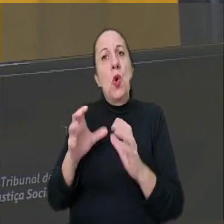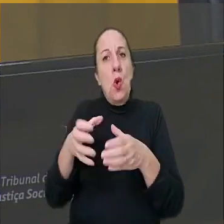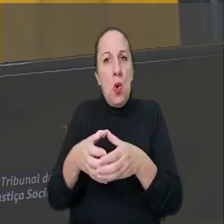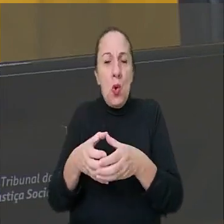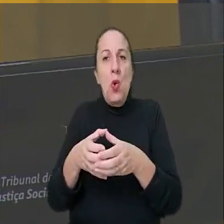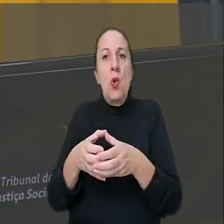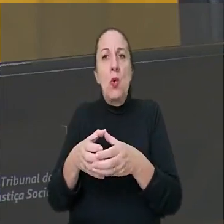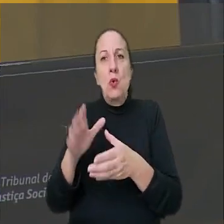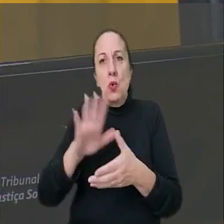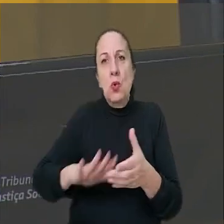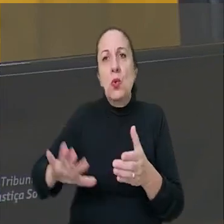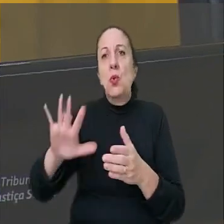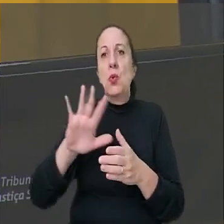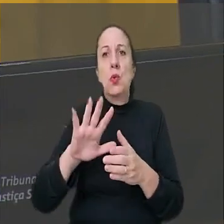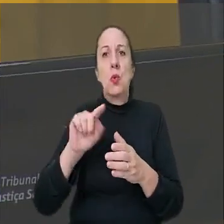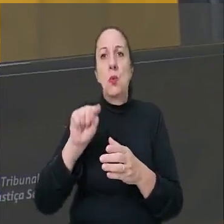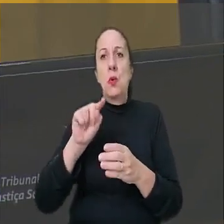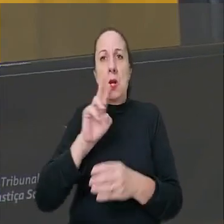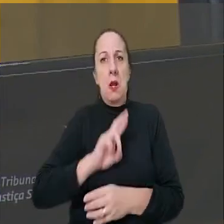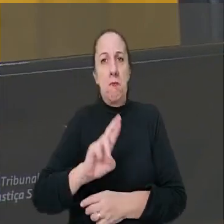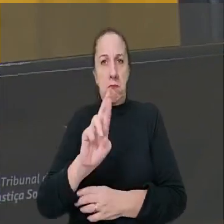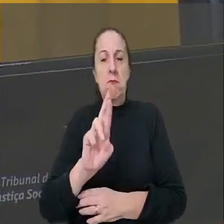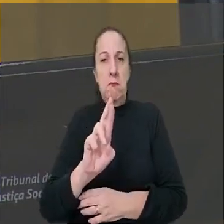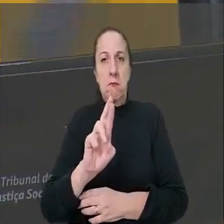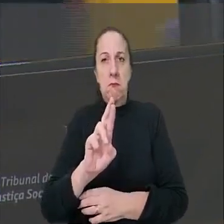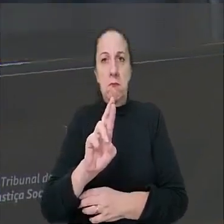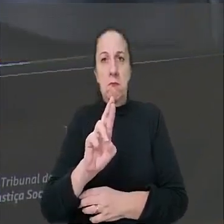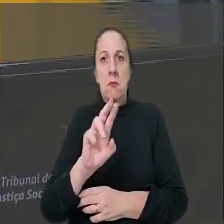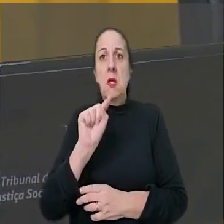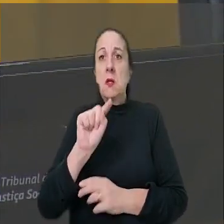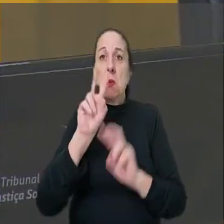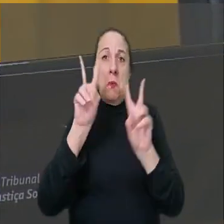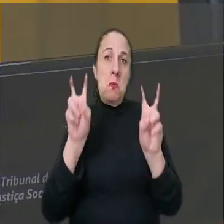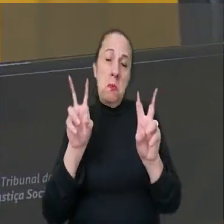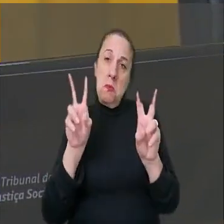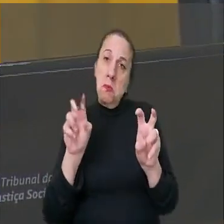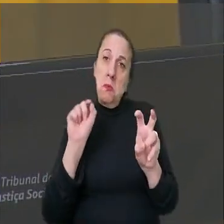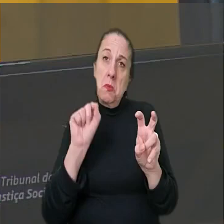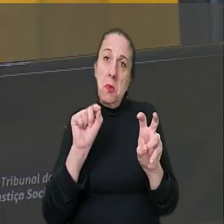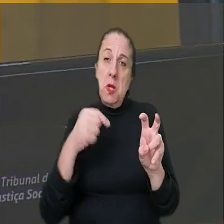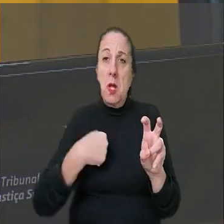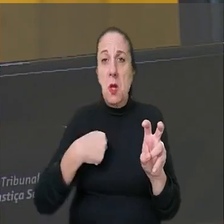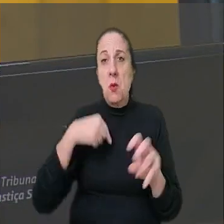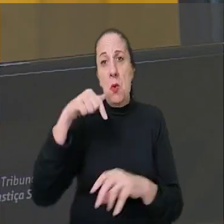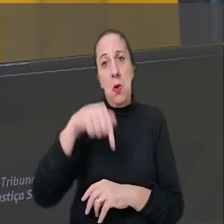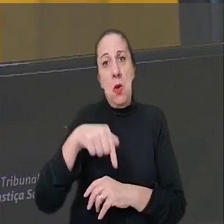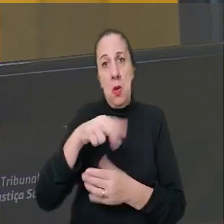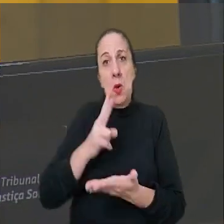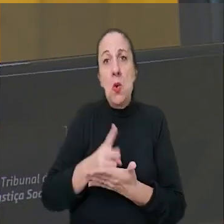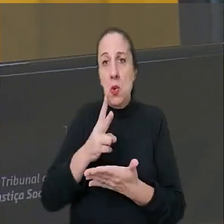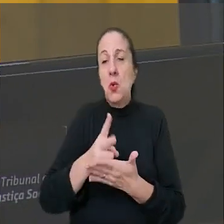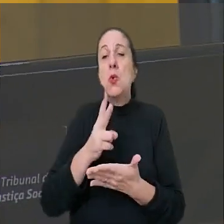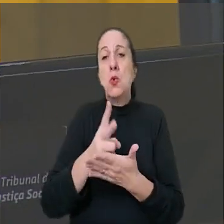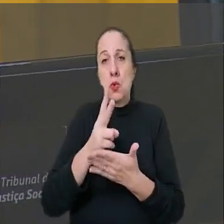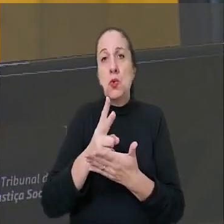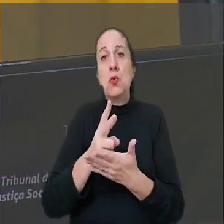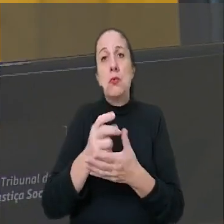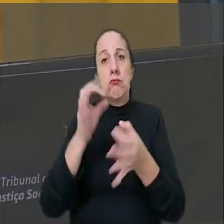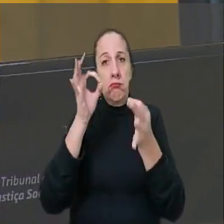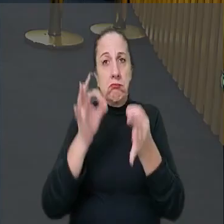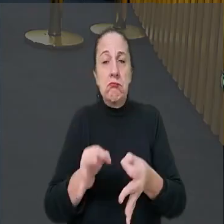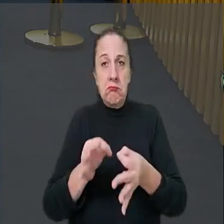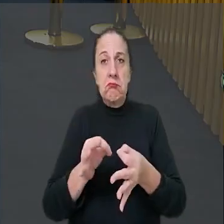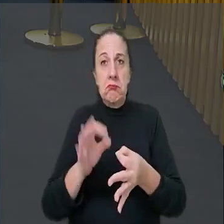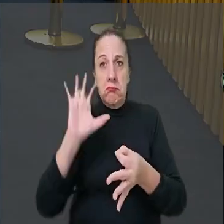e coletivos dos integrantes da categoria por ele representada. São os motivos pelos quais, senhor presidente, eu estou aqui mantendo a decisão